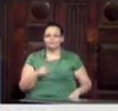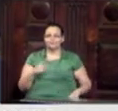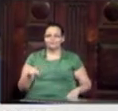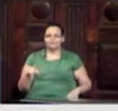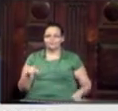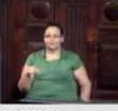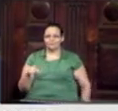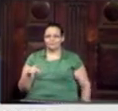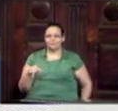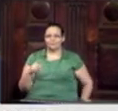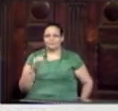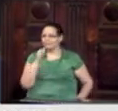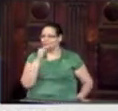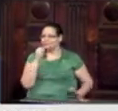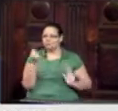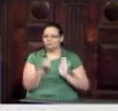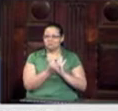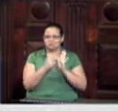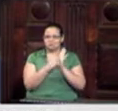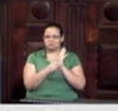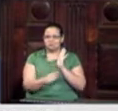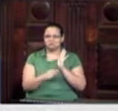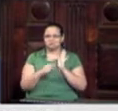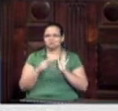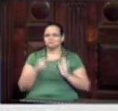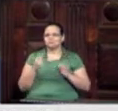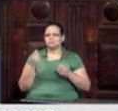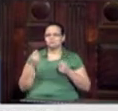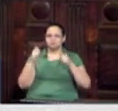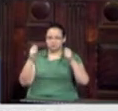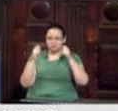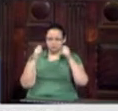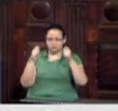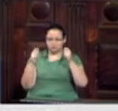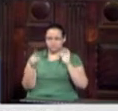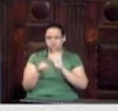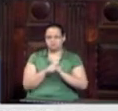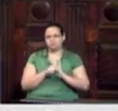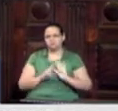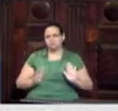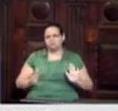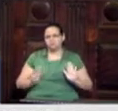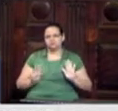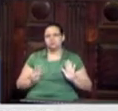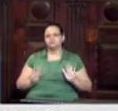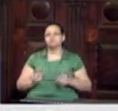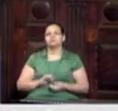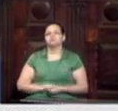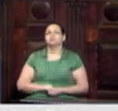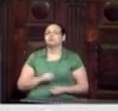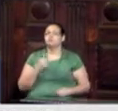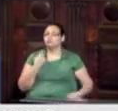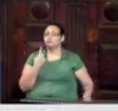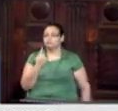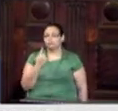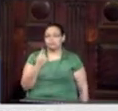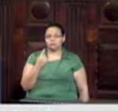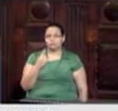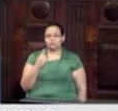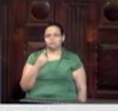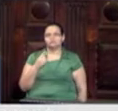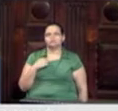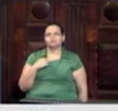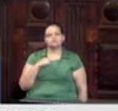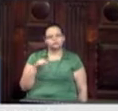votos e se manifestar sobre os mesmos. É esse o único direito